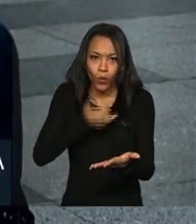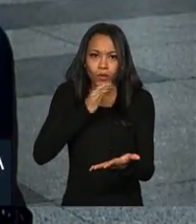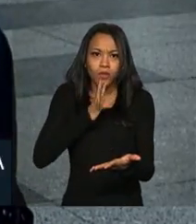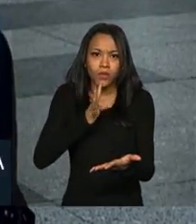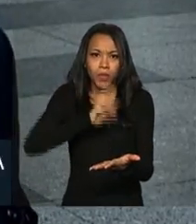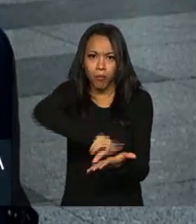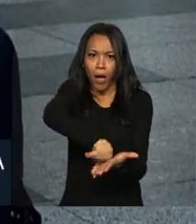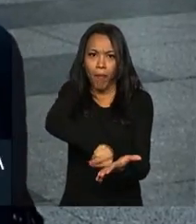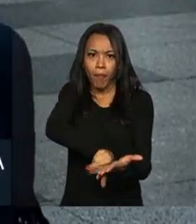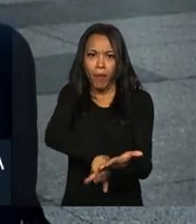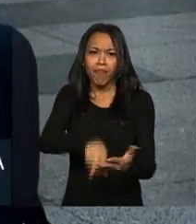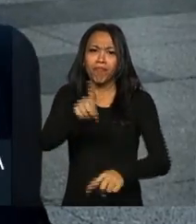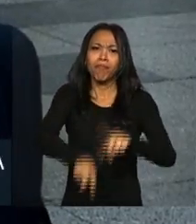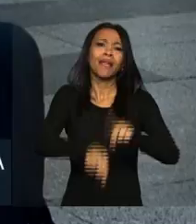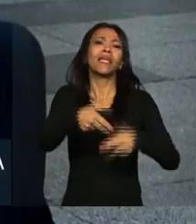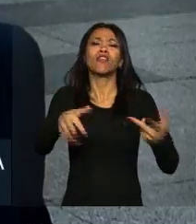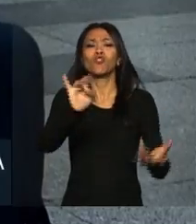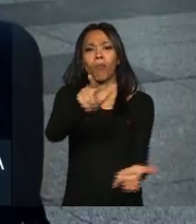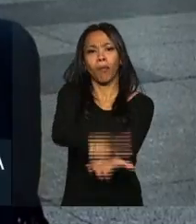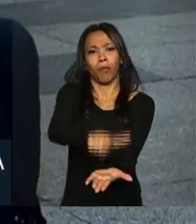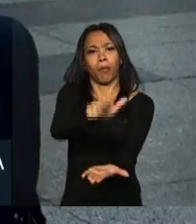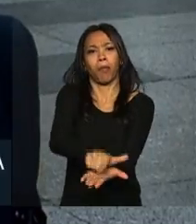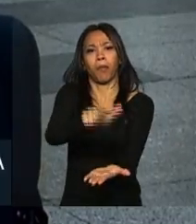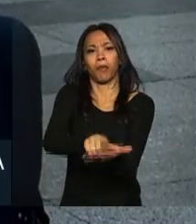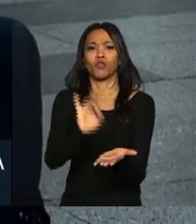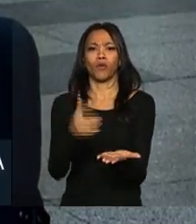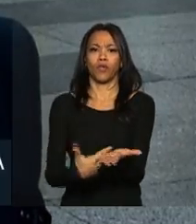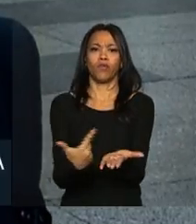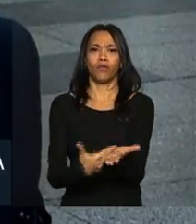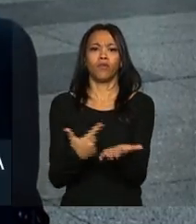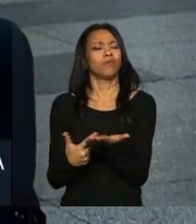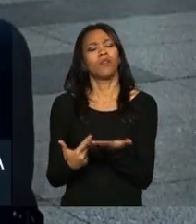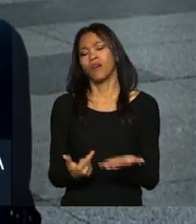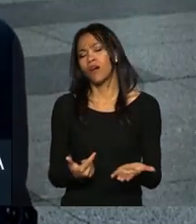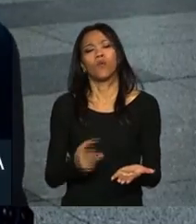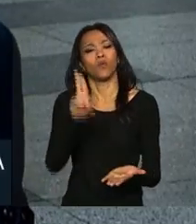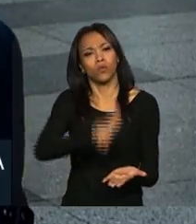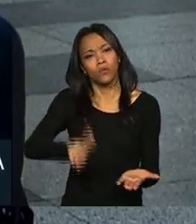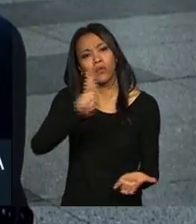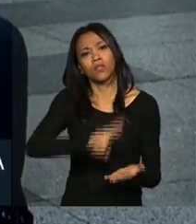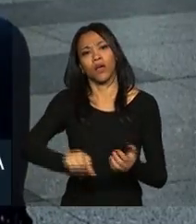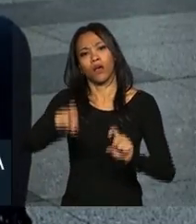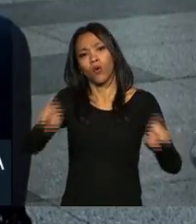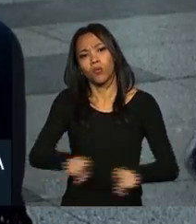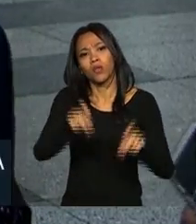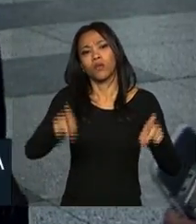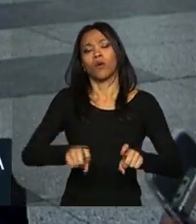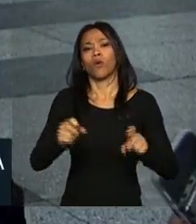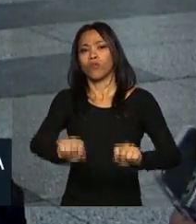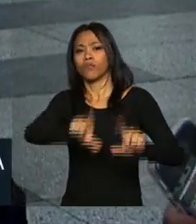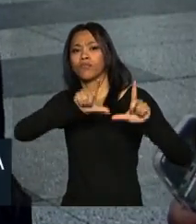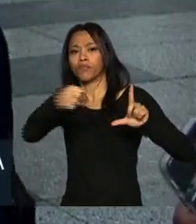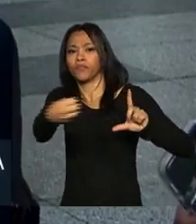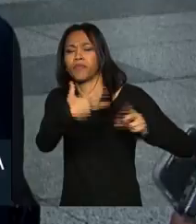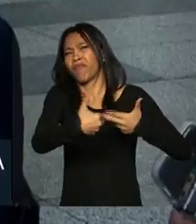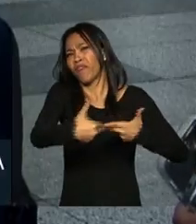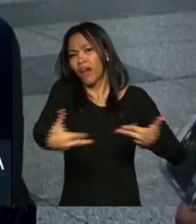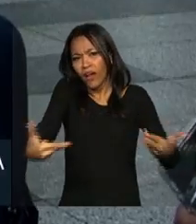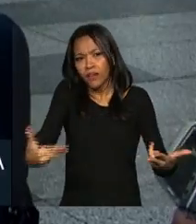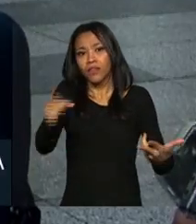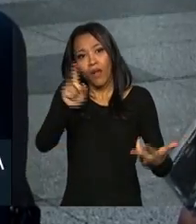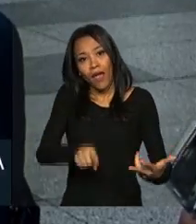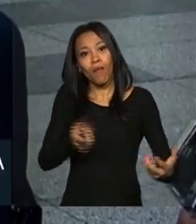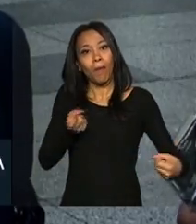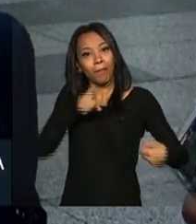material didático, não vai ser só papel, não vai ser só livro, vai ser muito audiovisual. Então são questões que a gente tem uma parceria que